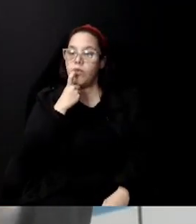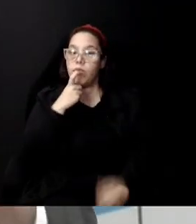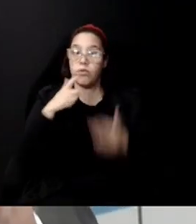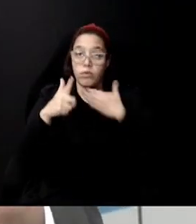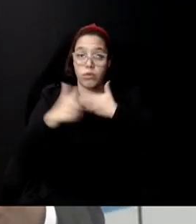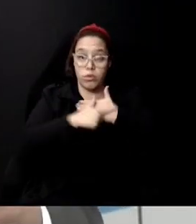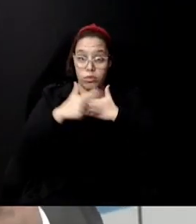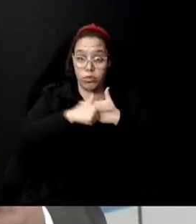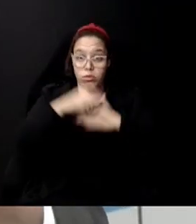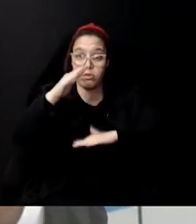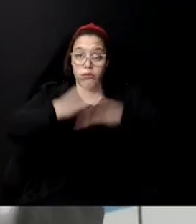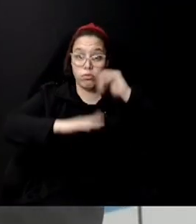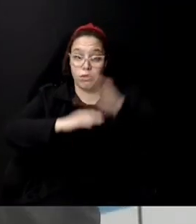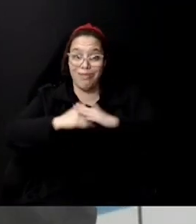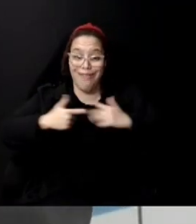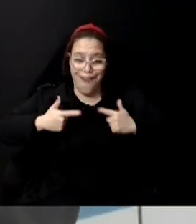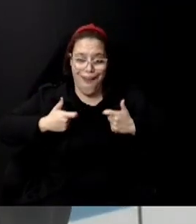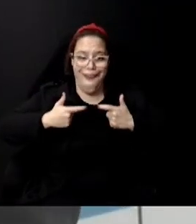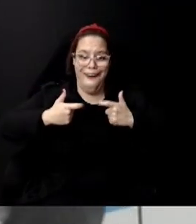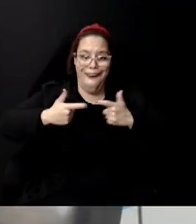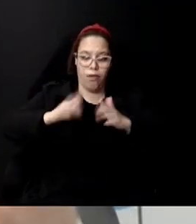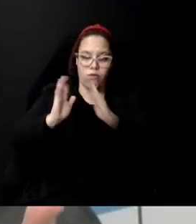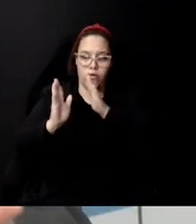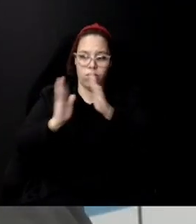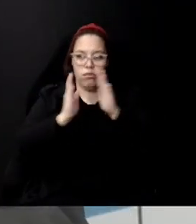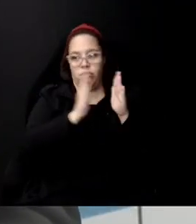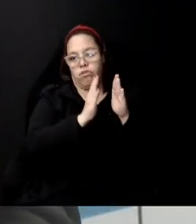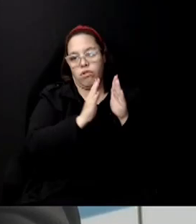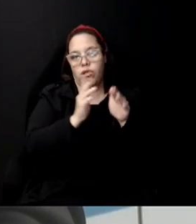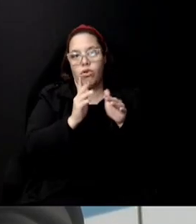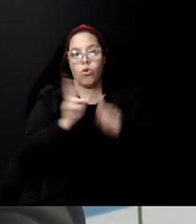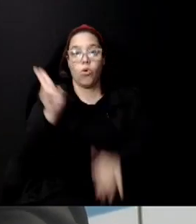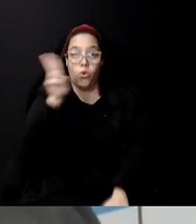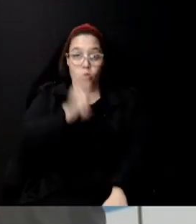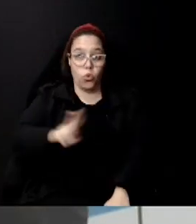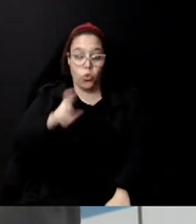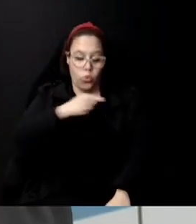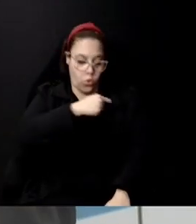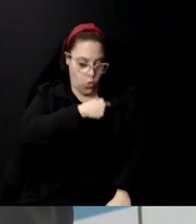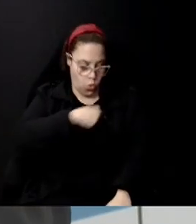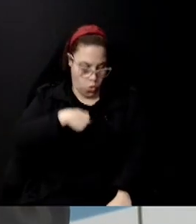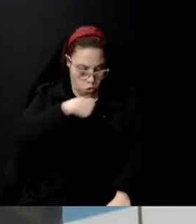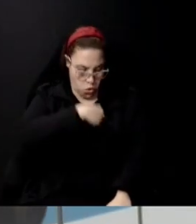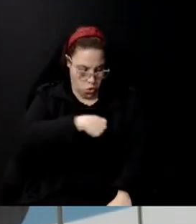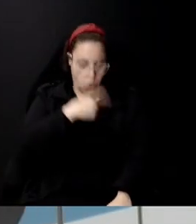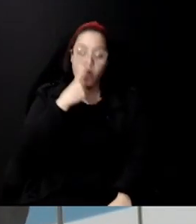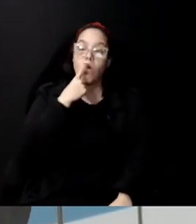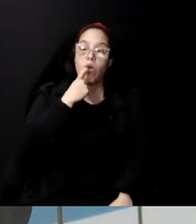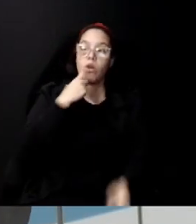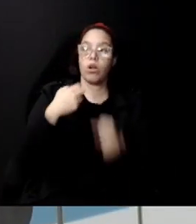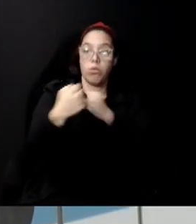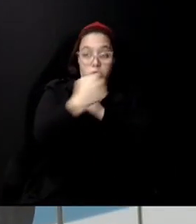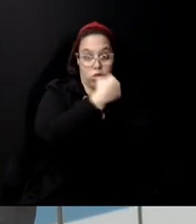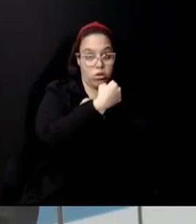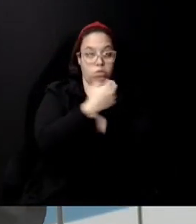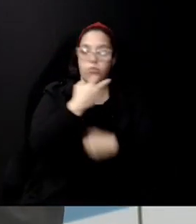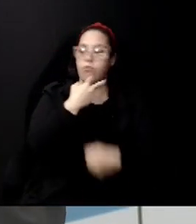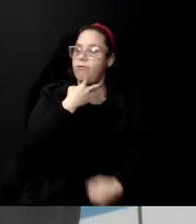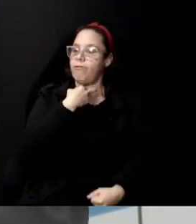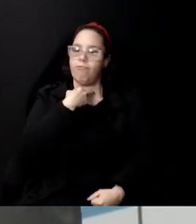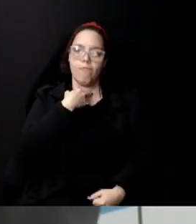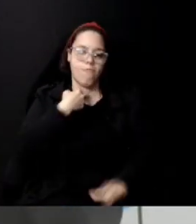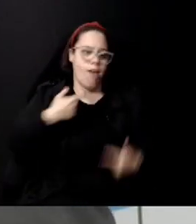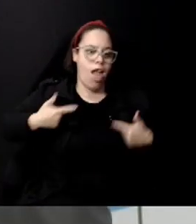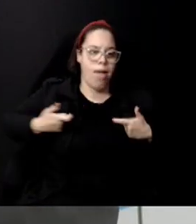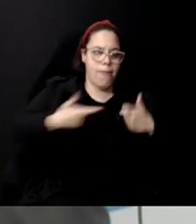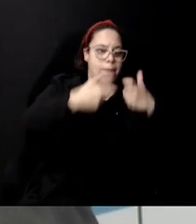em conflitos. Então, as pessoas que usam os símbolos da Cruz Vermelha são protegidas, elas não podem ser atacadas. Por